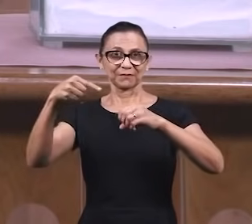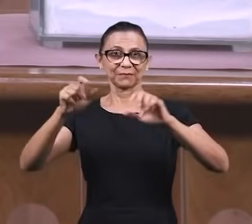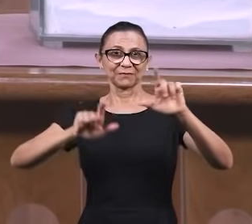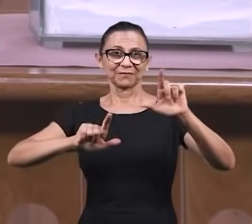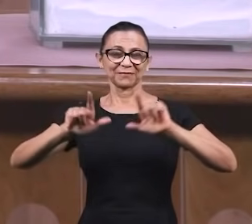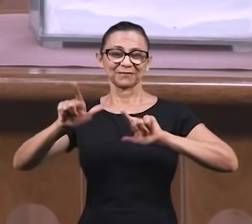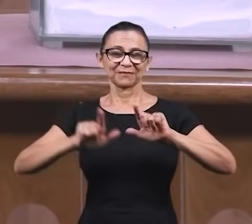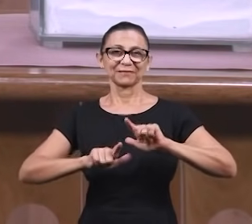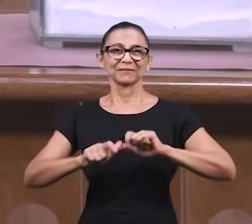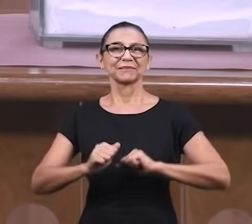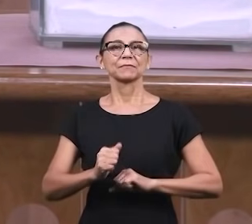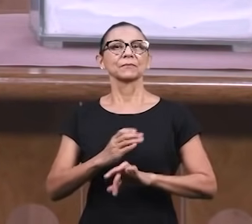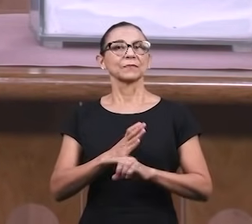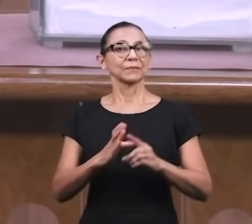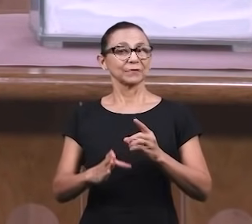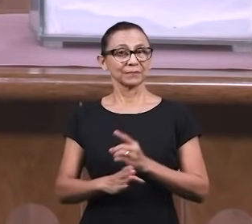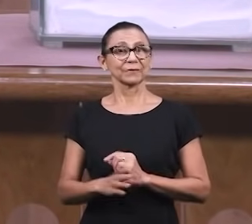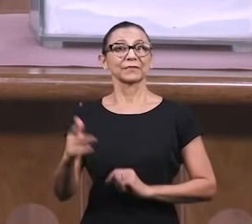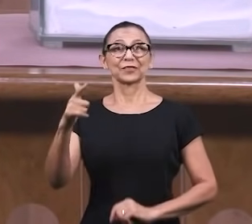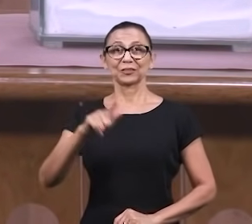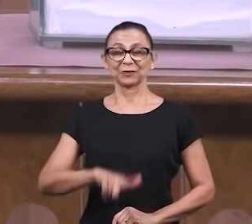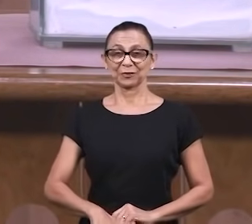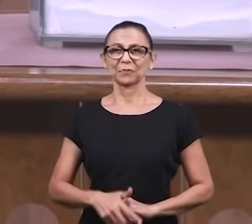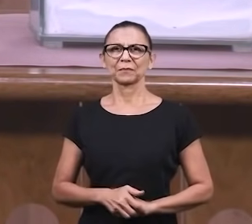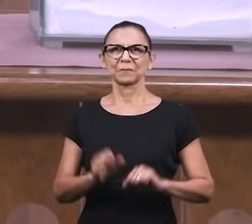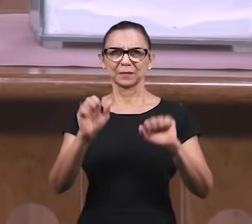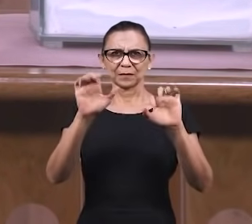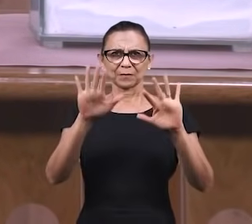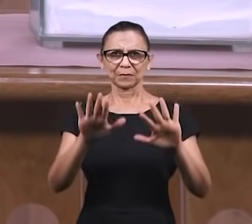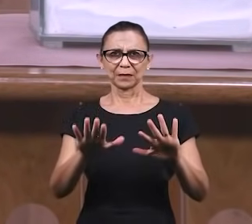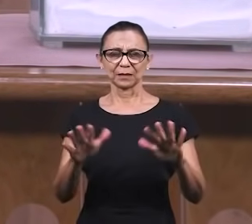televisão para mais um culto. Recebeu uma bênção hoje?